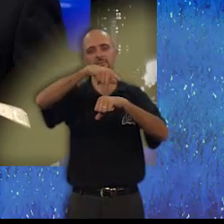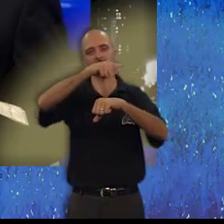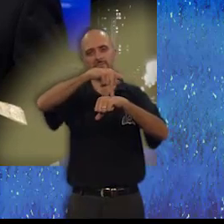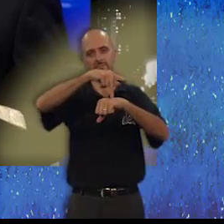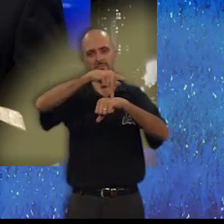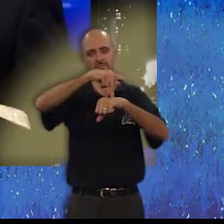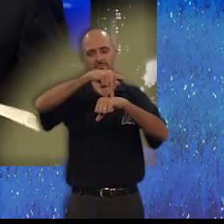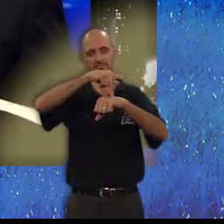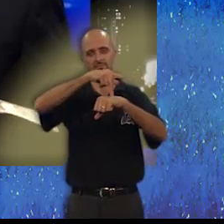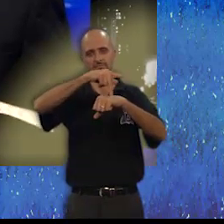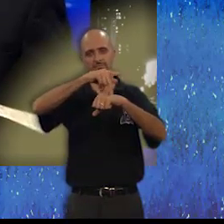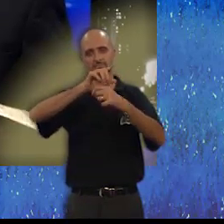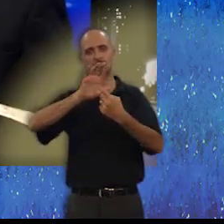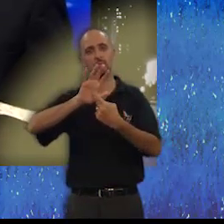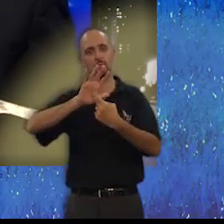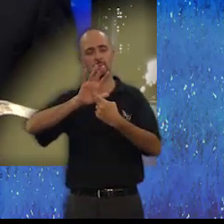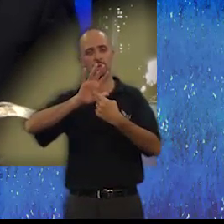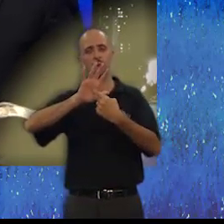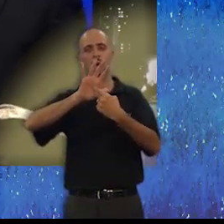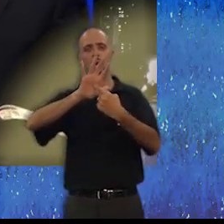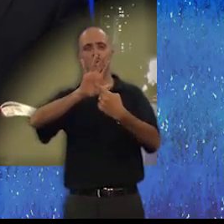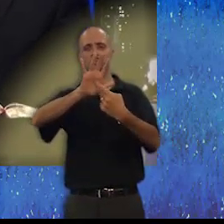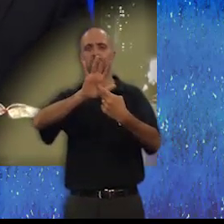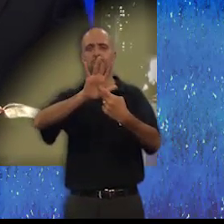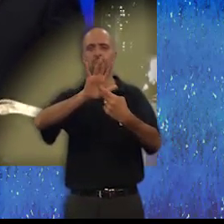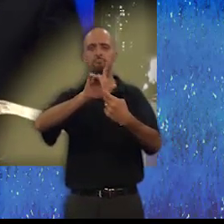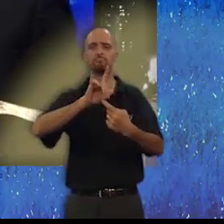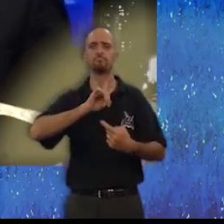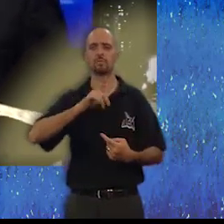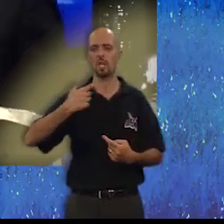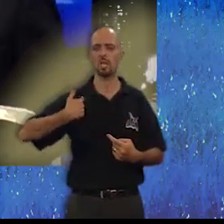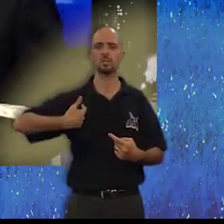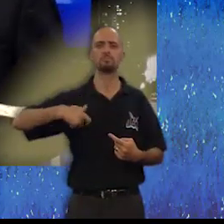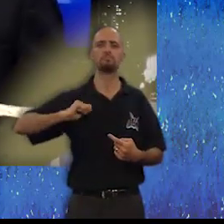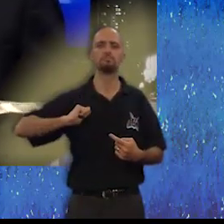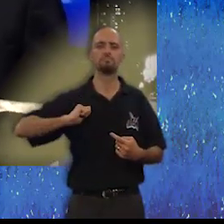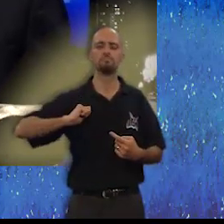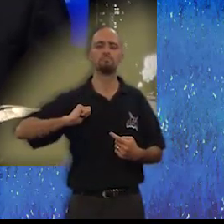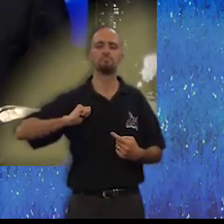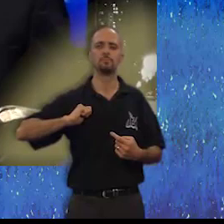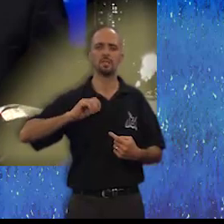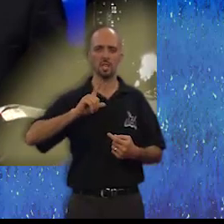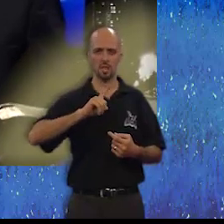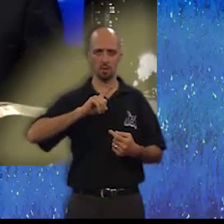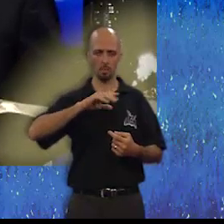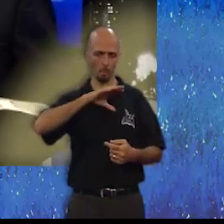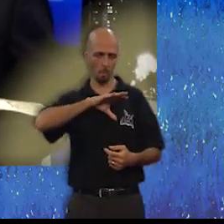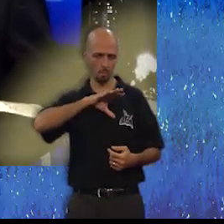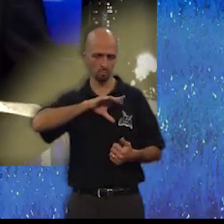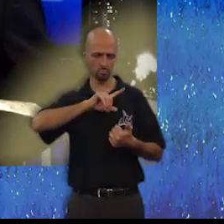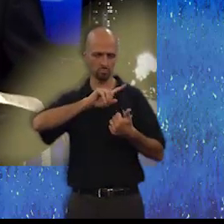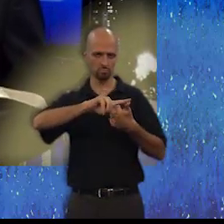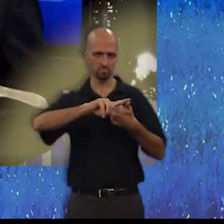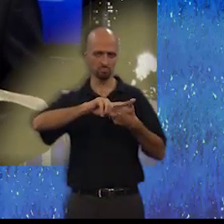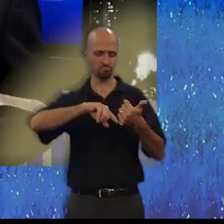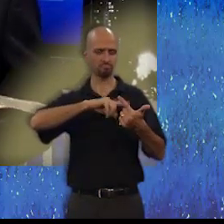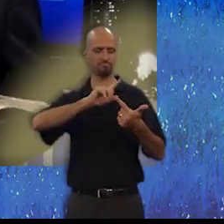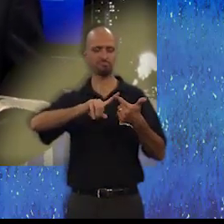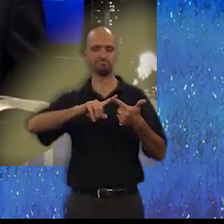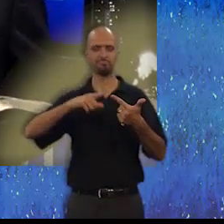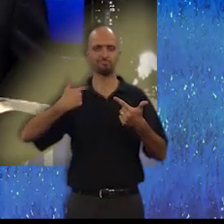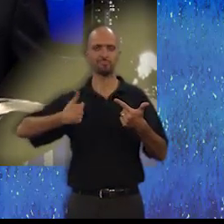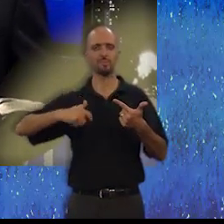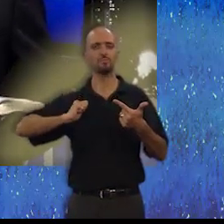países. Eu estou mostrando para você a capinha do DVD em espanhol, porque ele foi feito em português e em espanhol